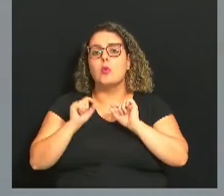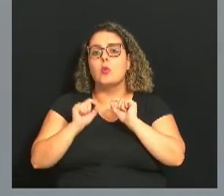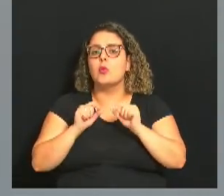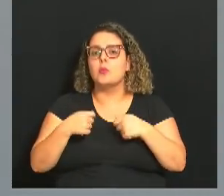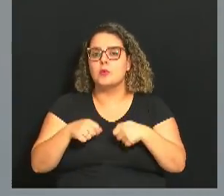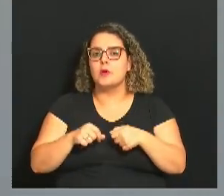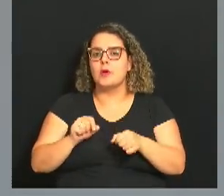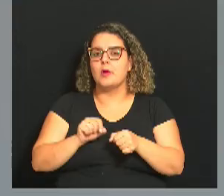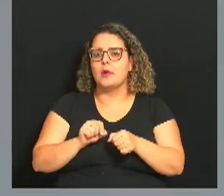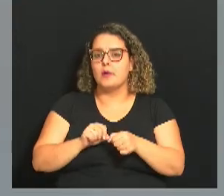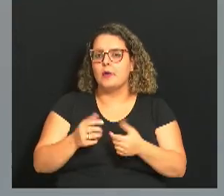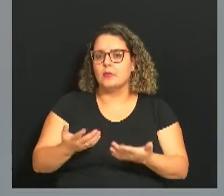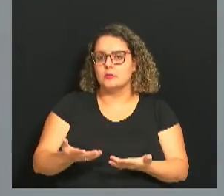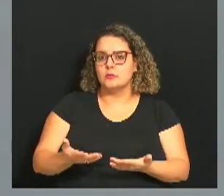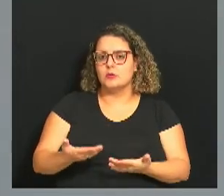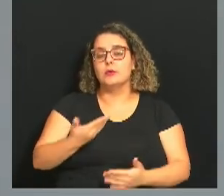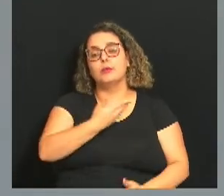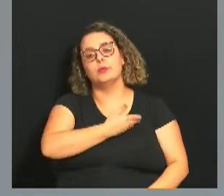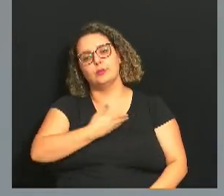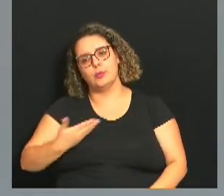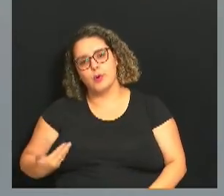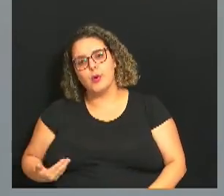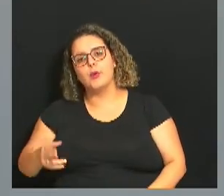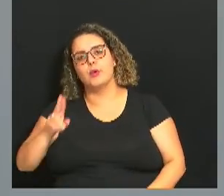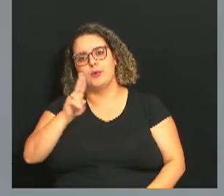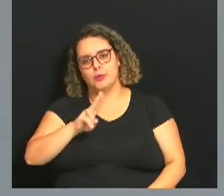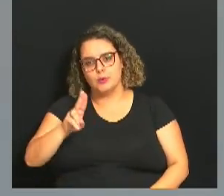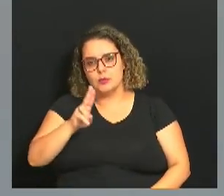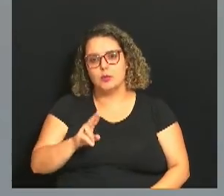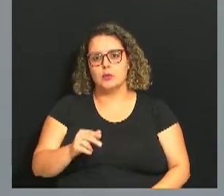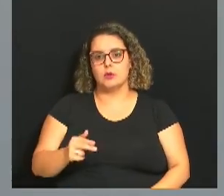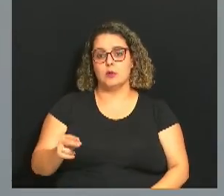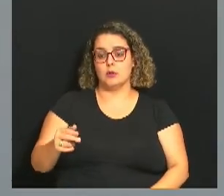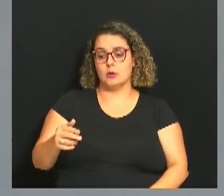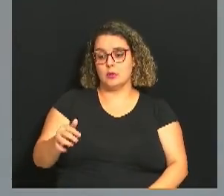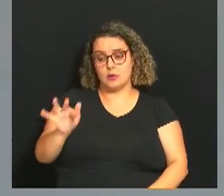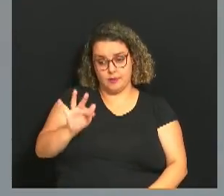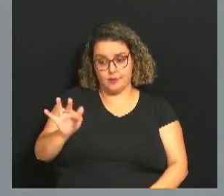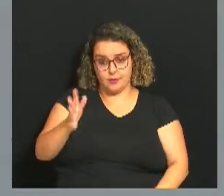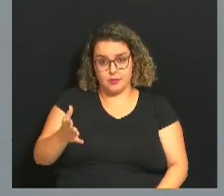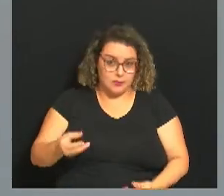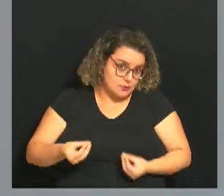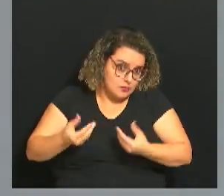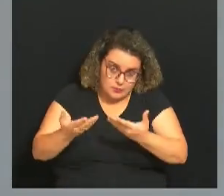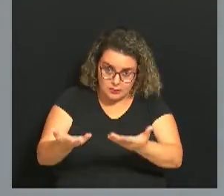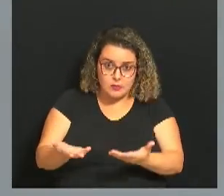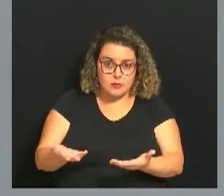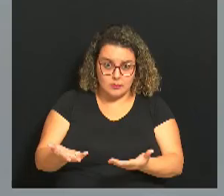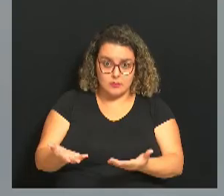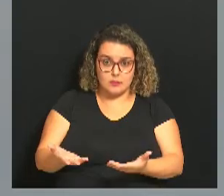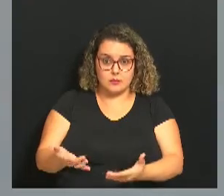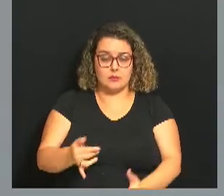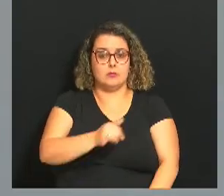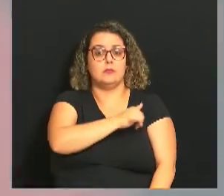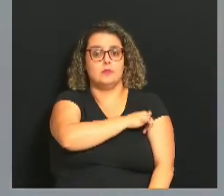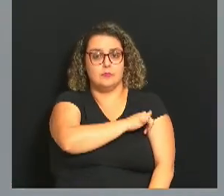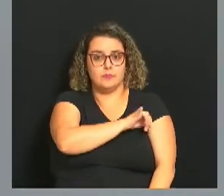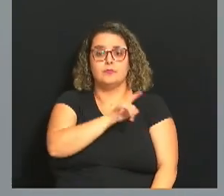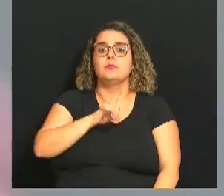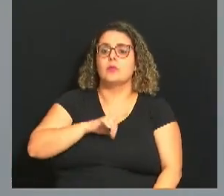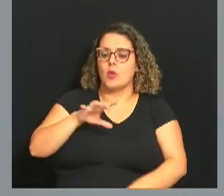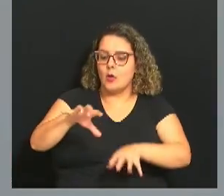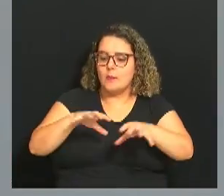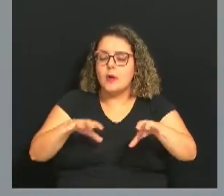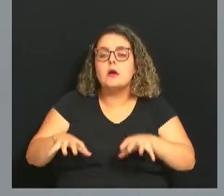público passar a utilizar o conhecimento que a universidade oferece para essas áreas. Para Petrópolis, a gente tem esse tipo de mapeamento, para a